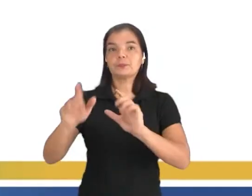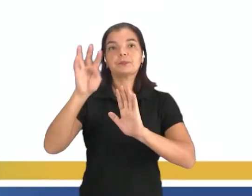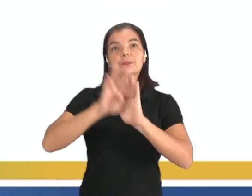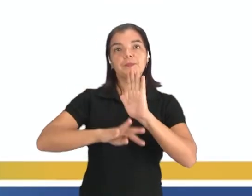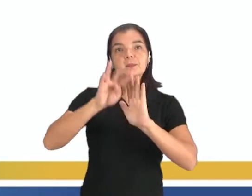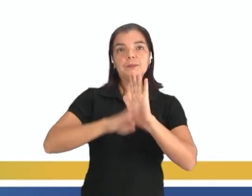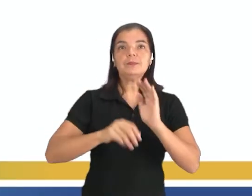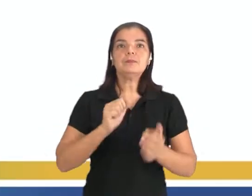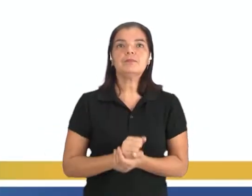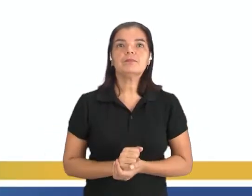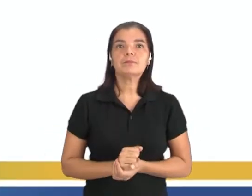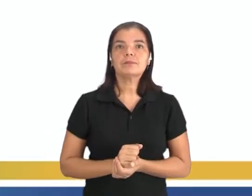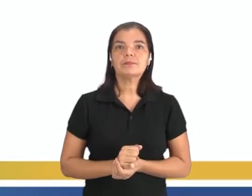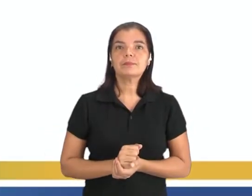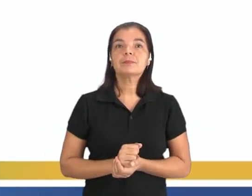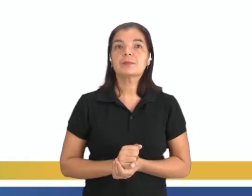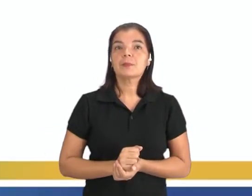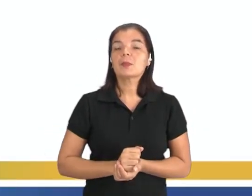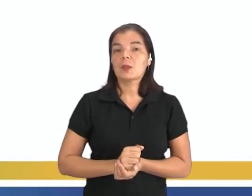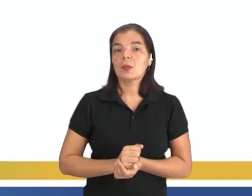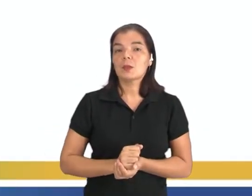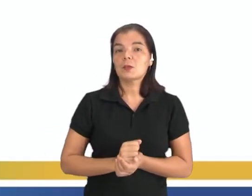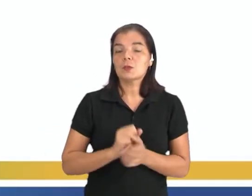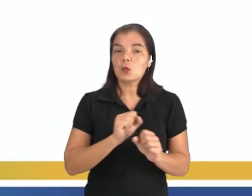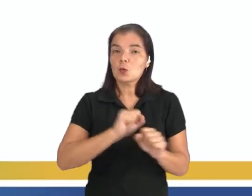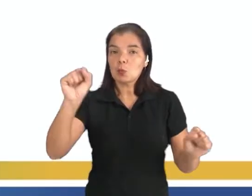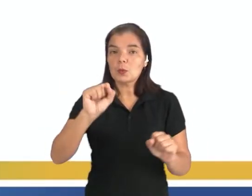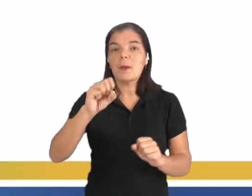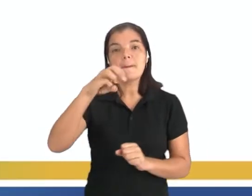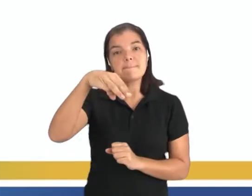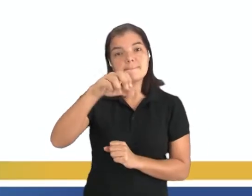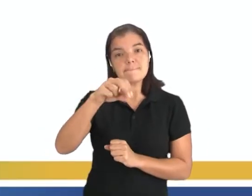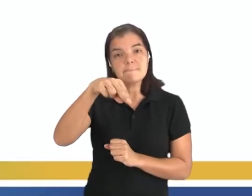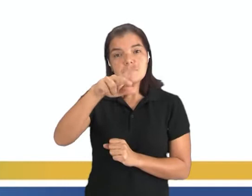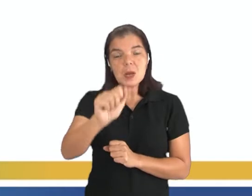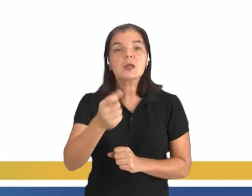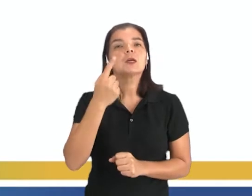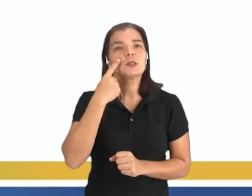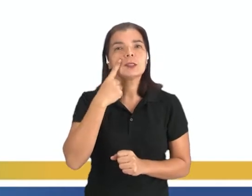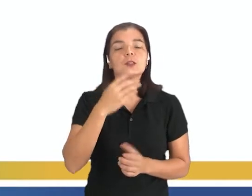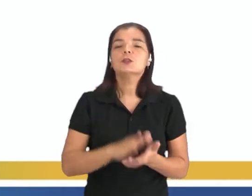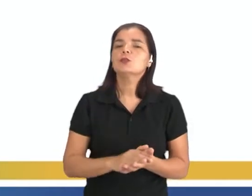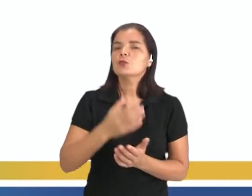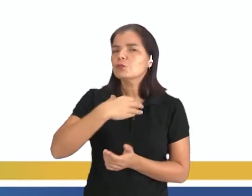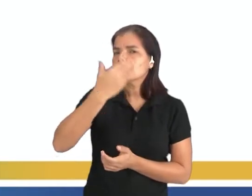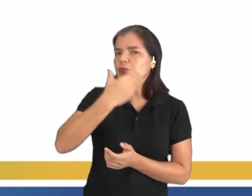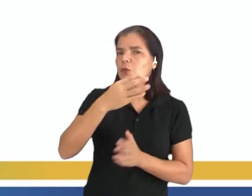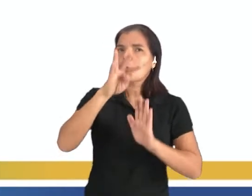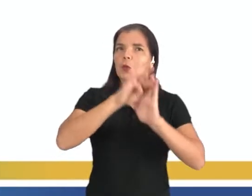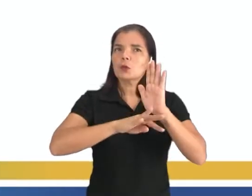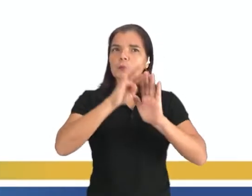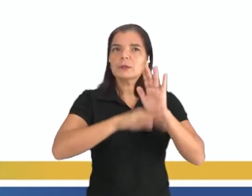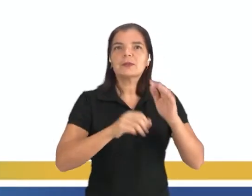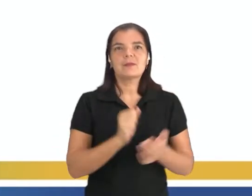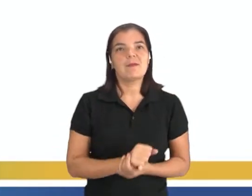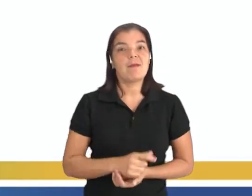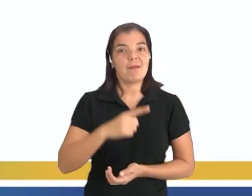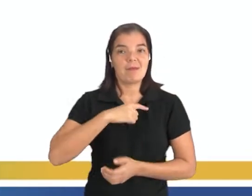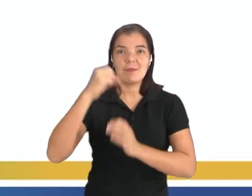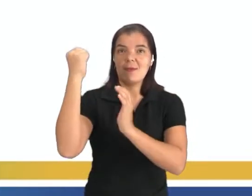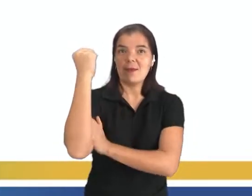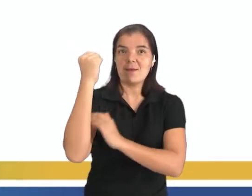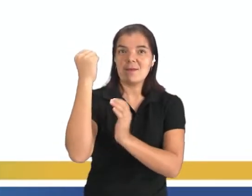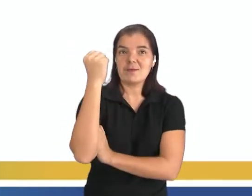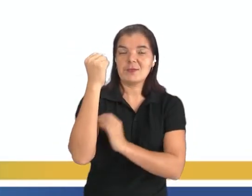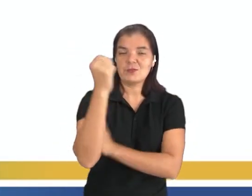olha só. Rimanga, campanha do hortifruti, né, que nós já trabalhamos aqui. E aí o texto diz assim: ele